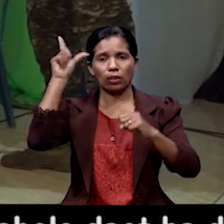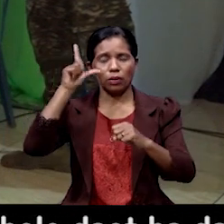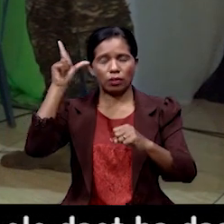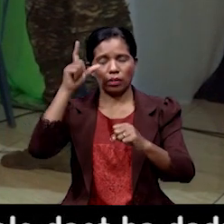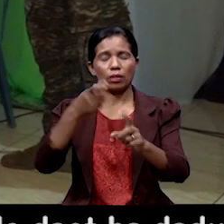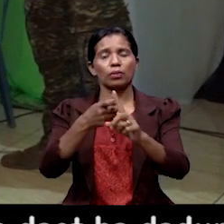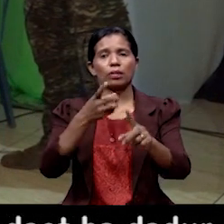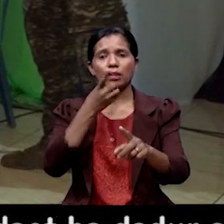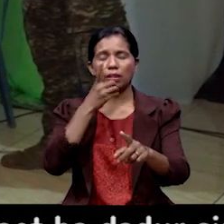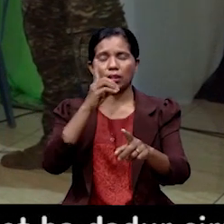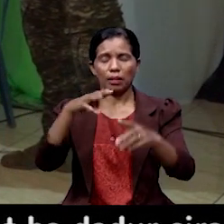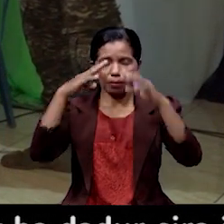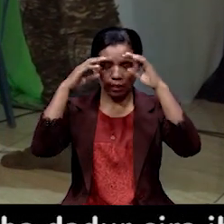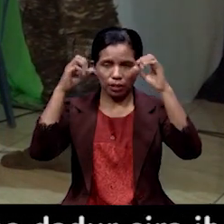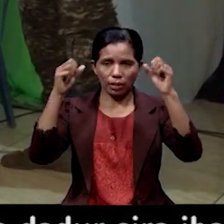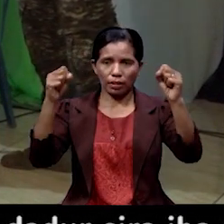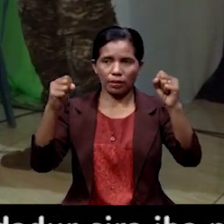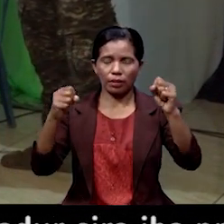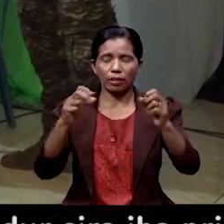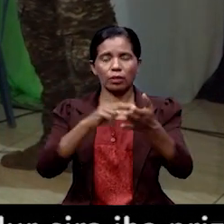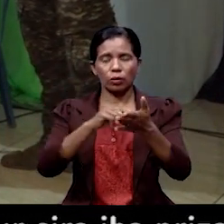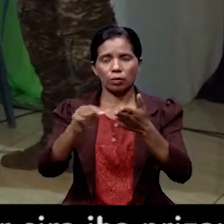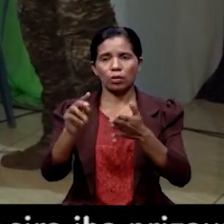husi dekretu Presidente Repúblika numero